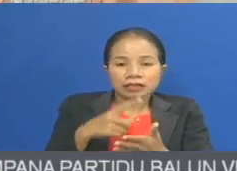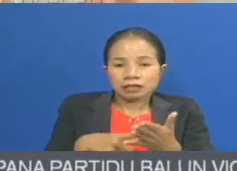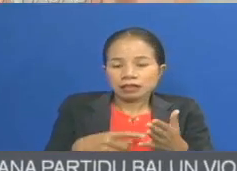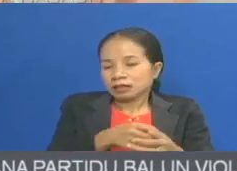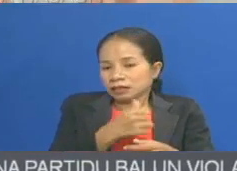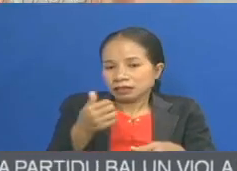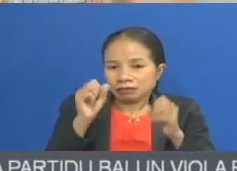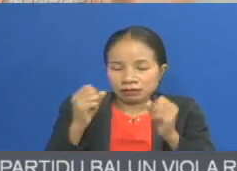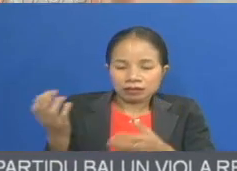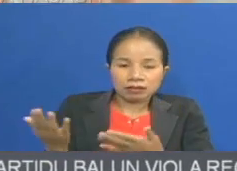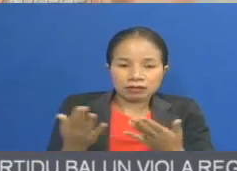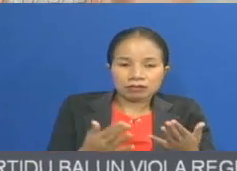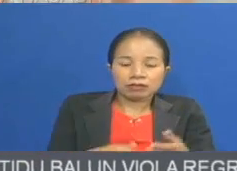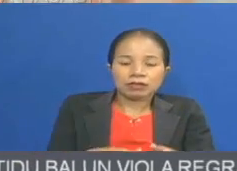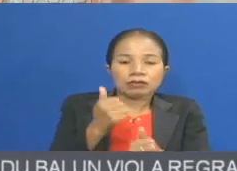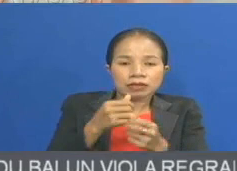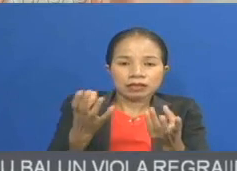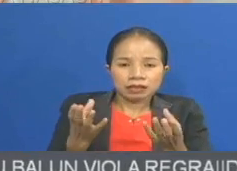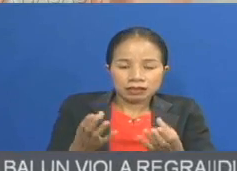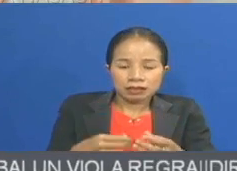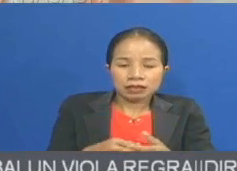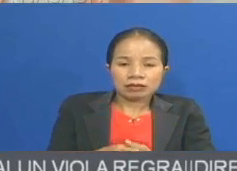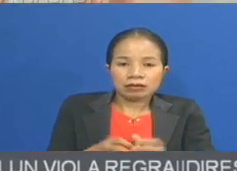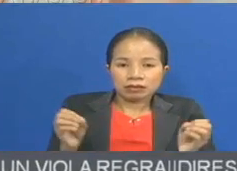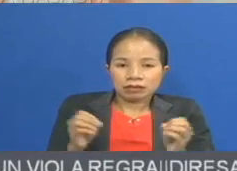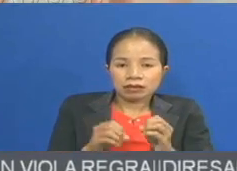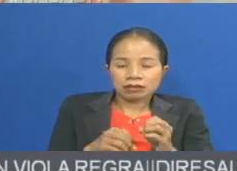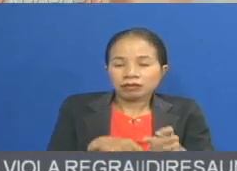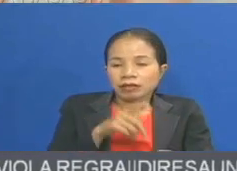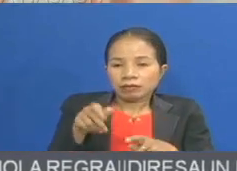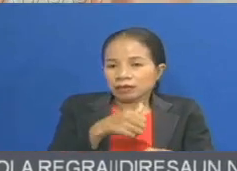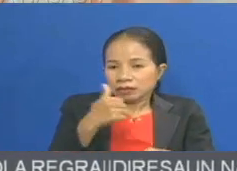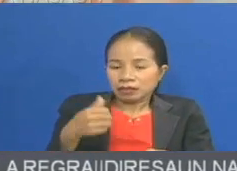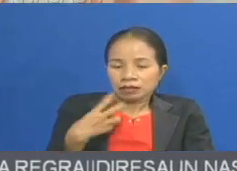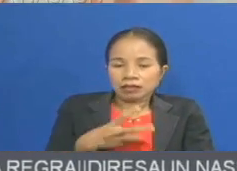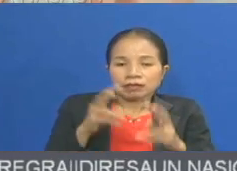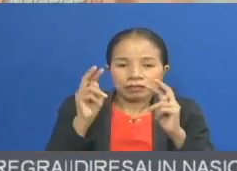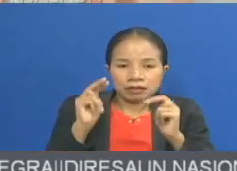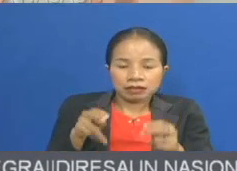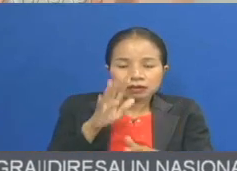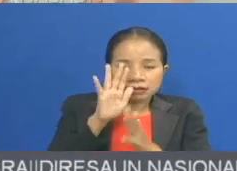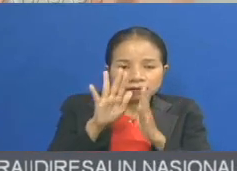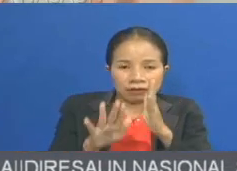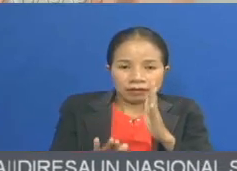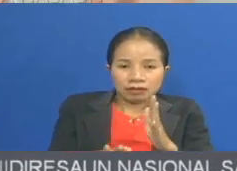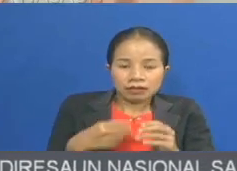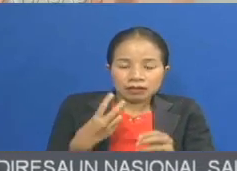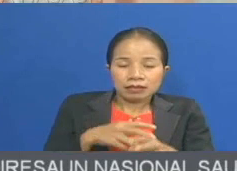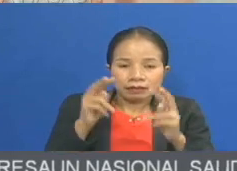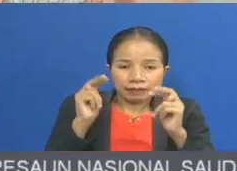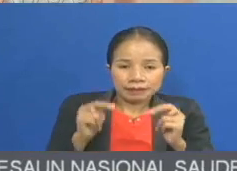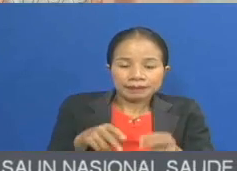é? Belo, lore, desgosto, ou de desagrada, é uma selo. E da mesma que tu precisa, tu minimiza, e tu precisa,